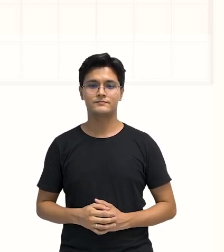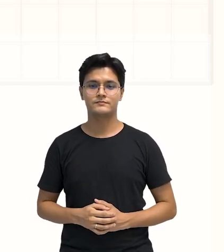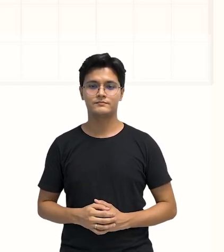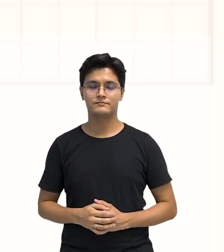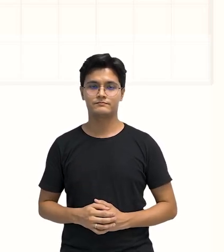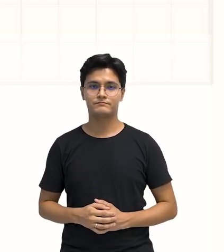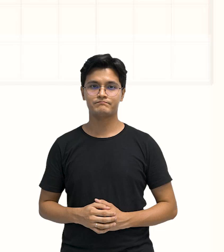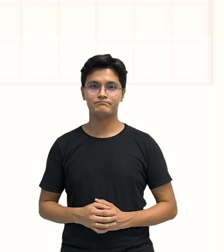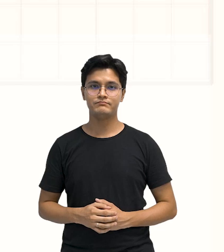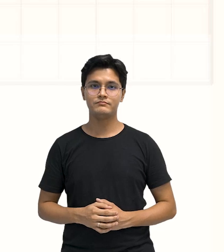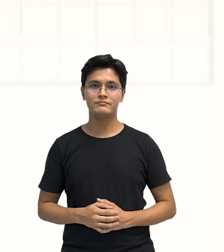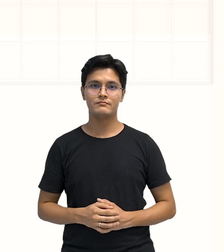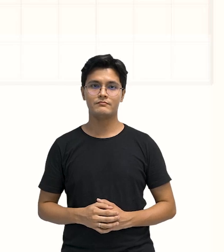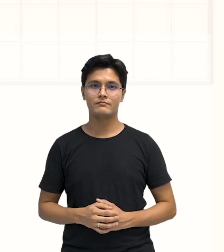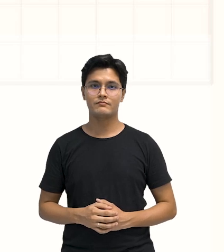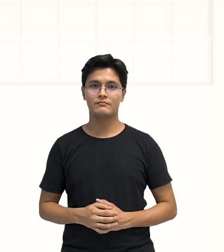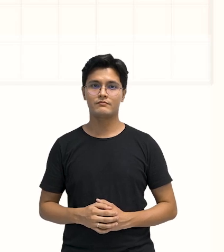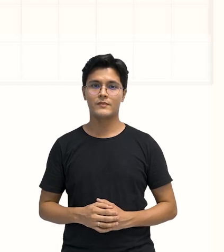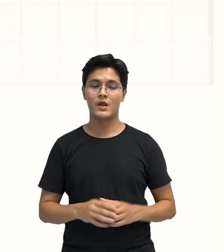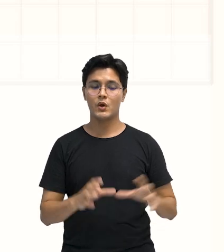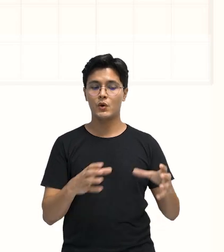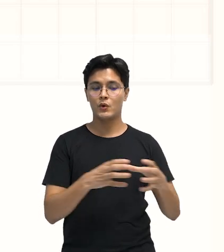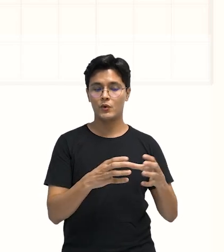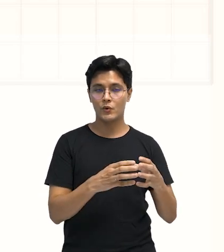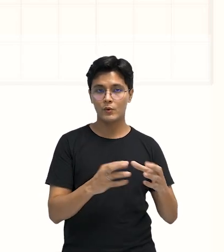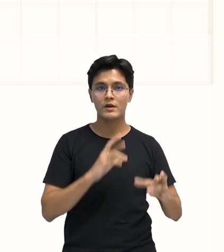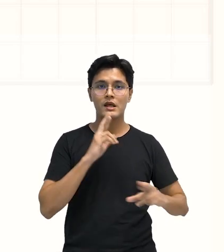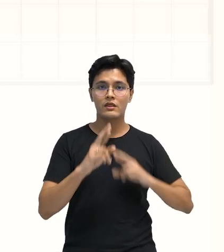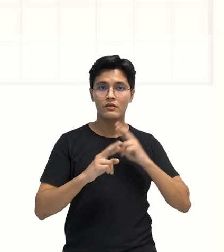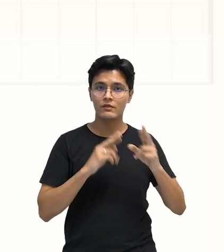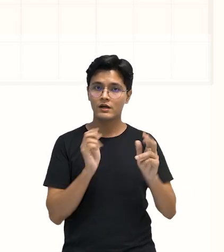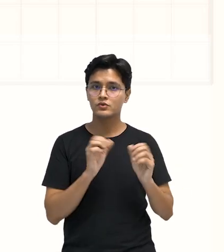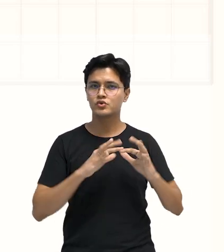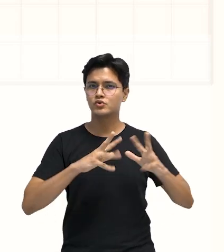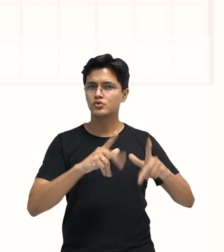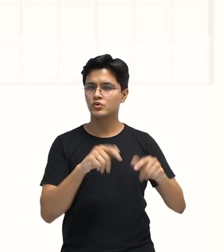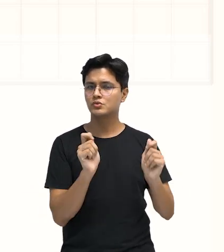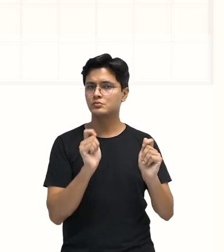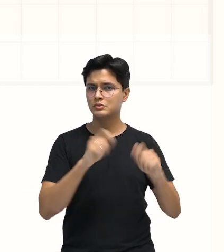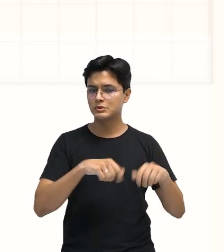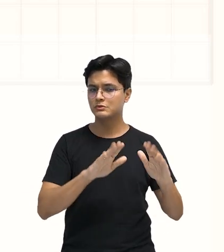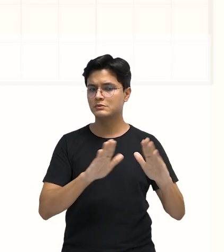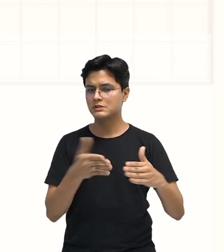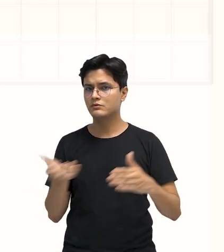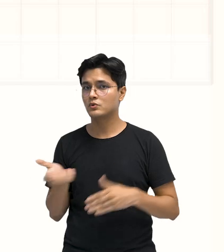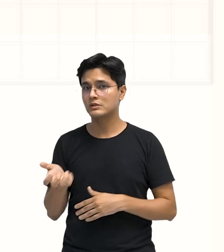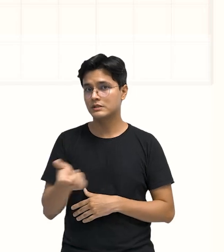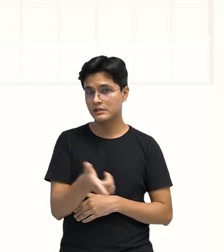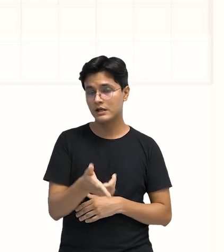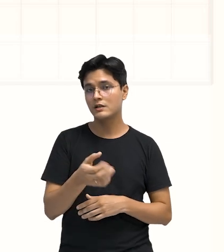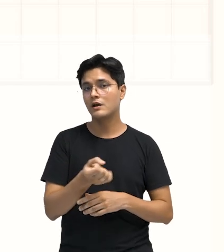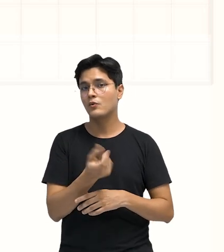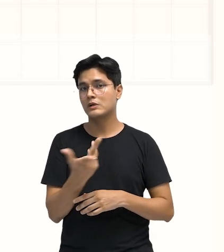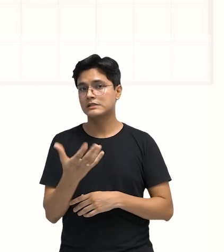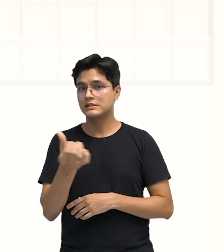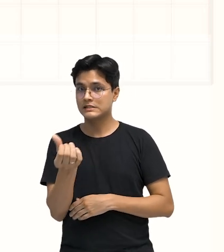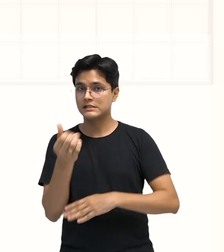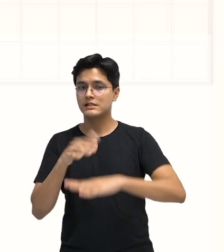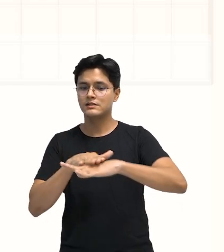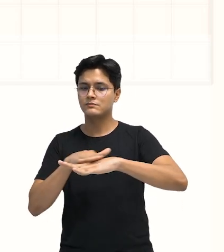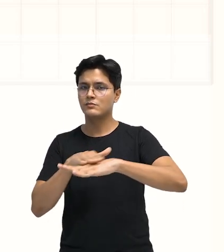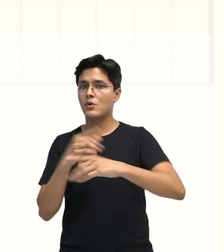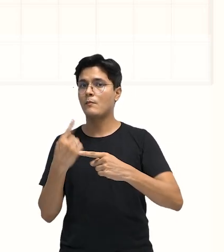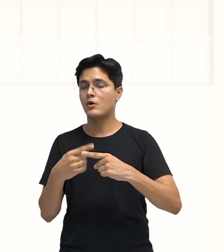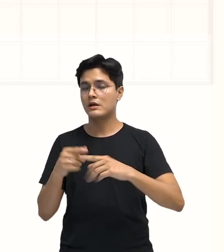o meu espaço amostral será igual a 6, já que eu tenho 6 faces nesse